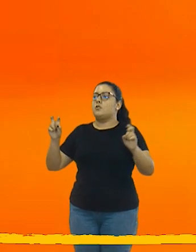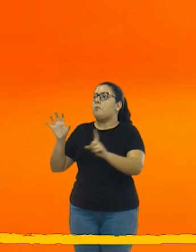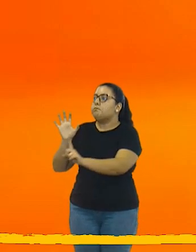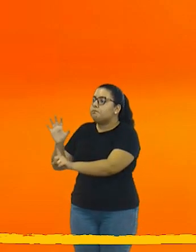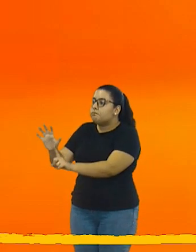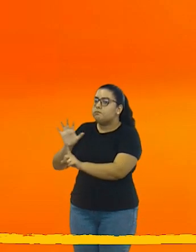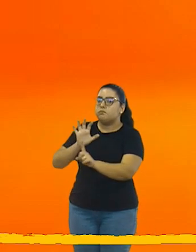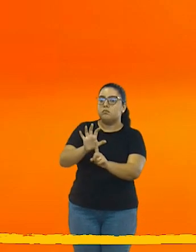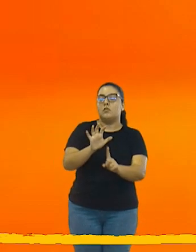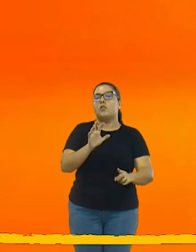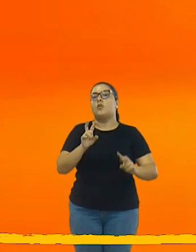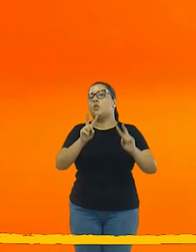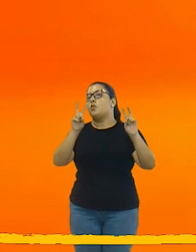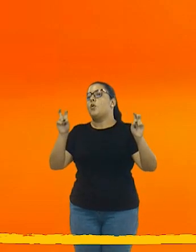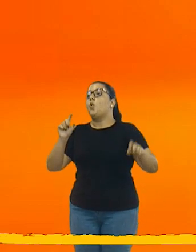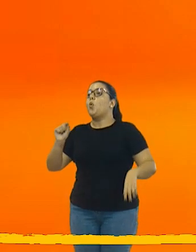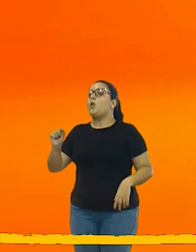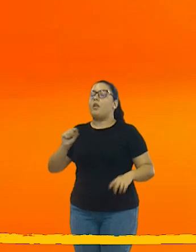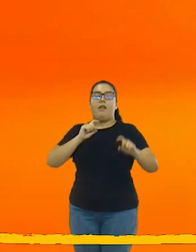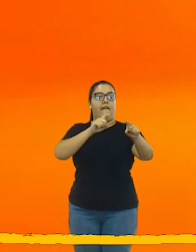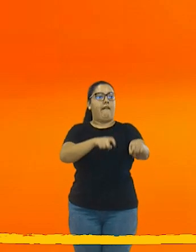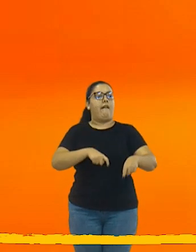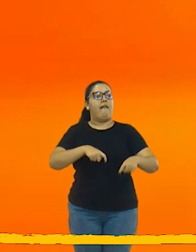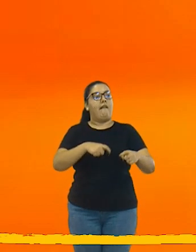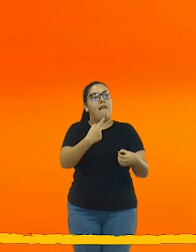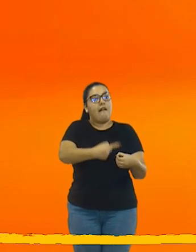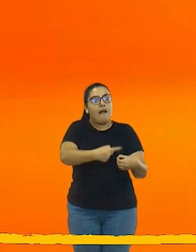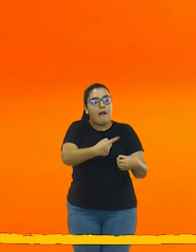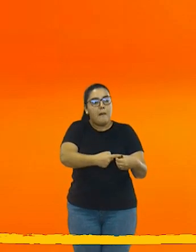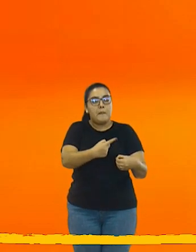de concentração do que é o campo. Apesar da